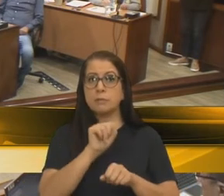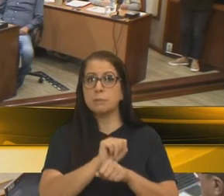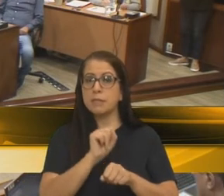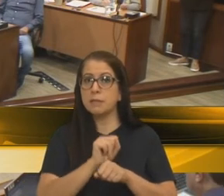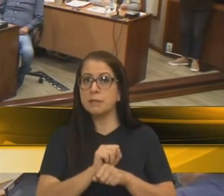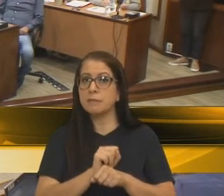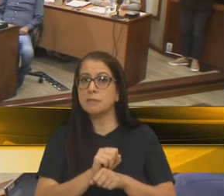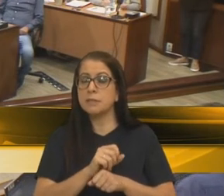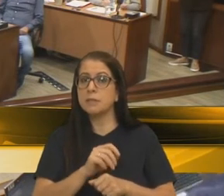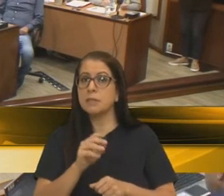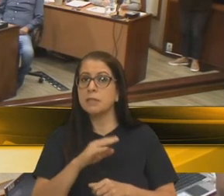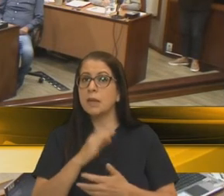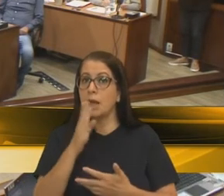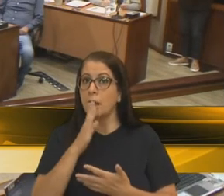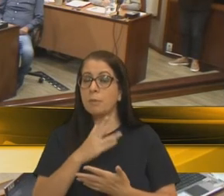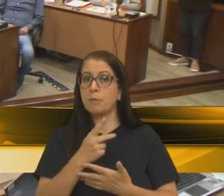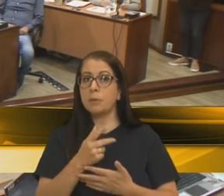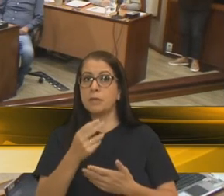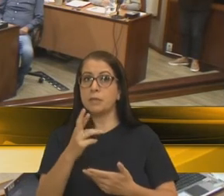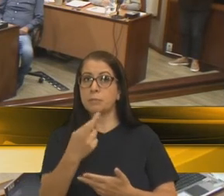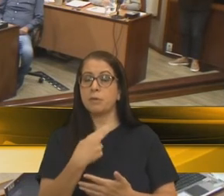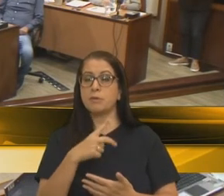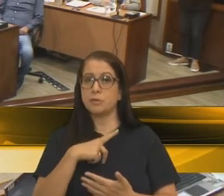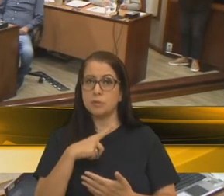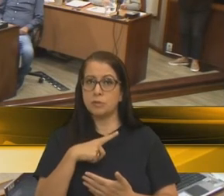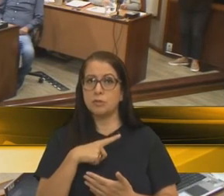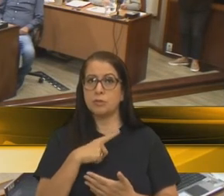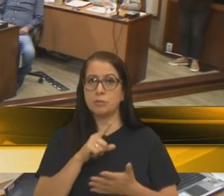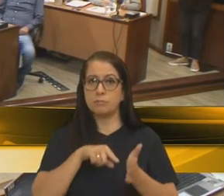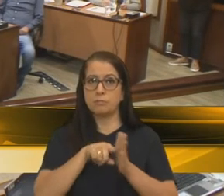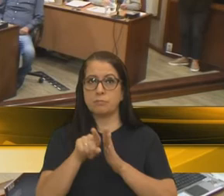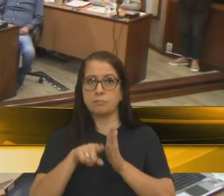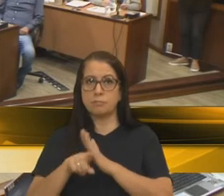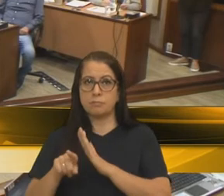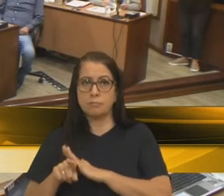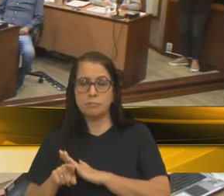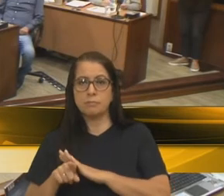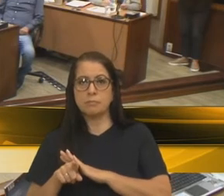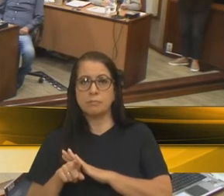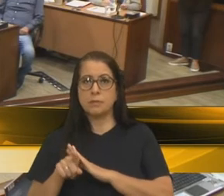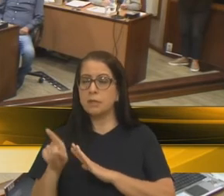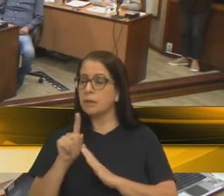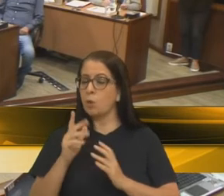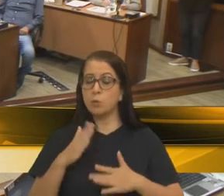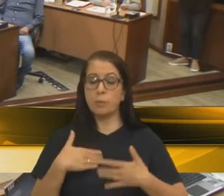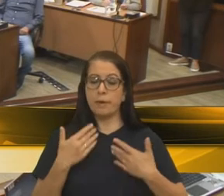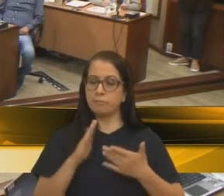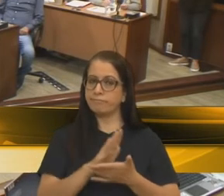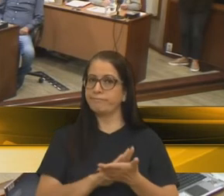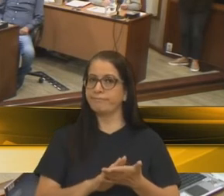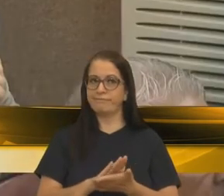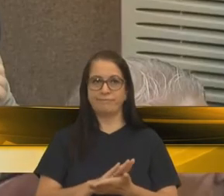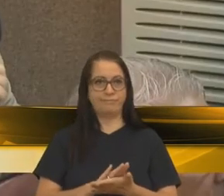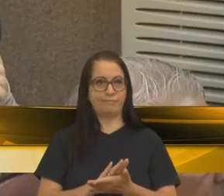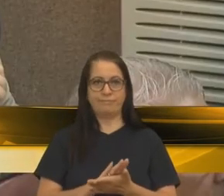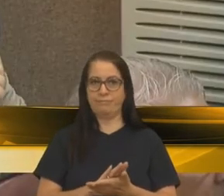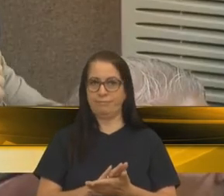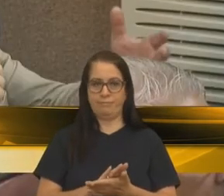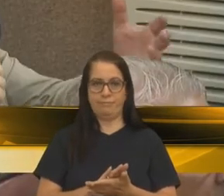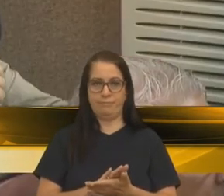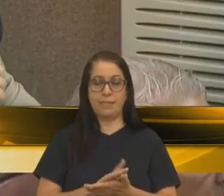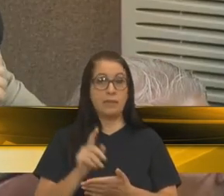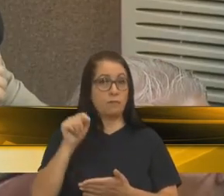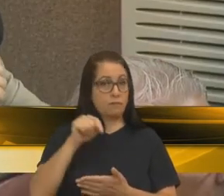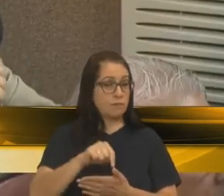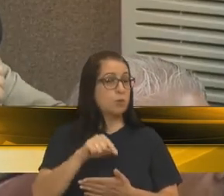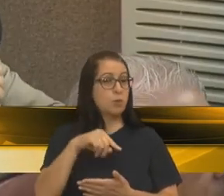pelas respostas que viriam dos seus questionamentos. E não surpreendeu em nada. Não surpreendeu em nada. Veio aquilo que a